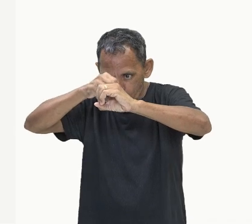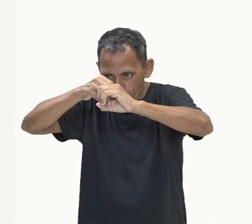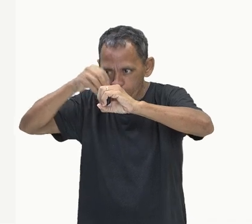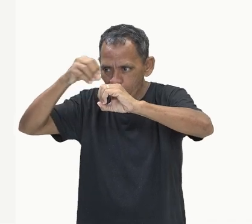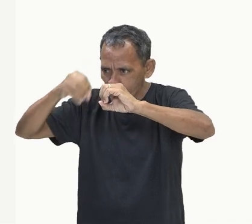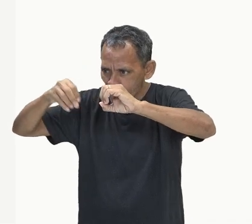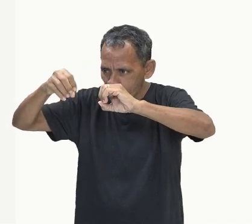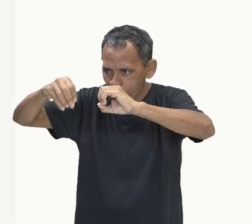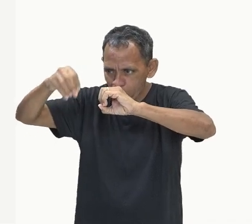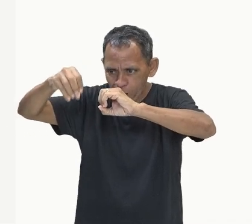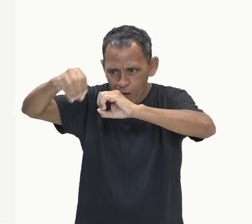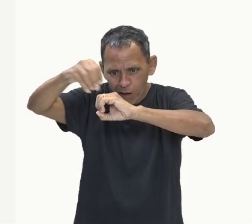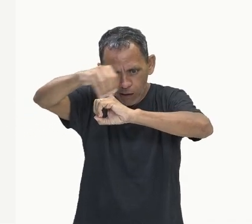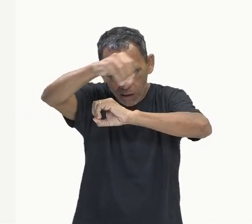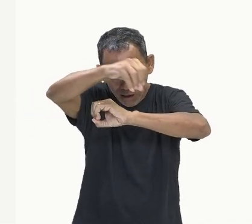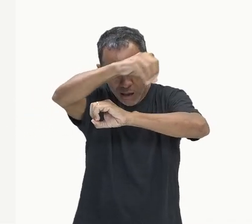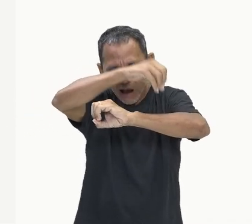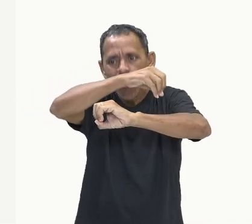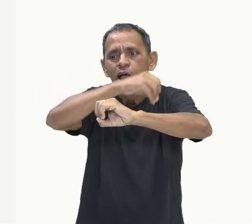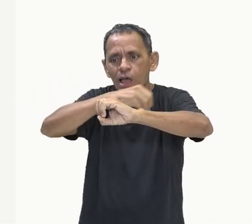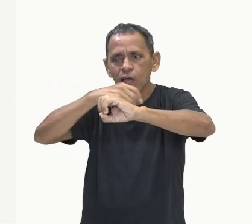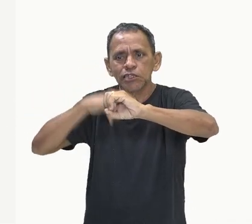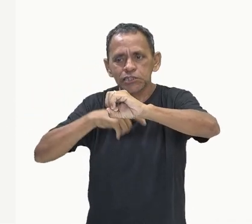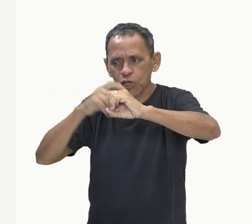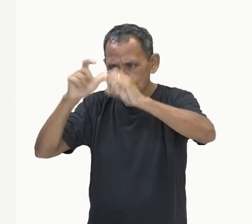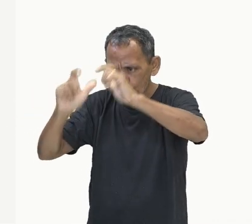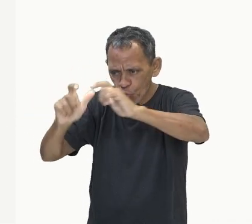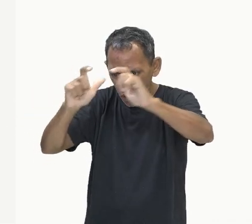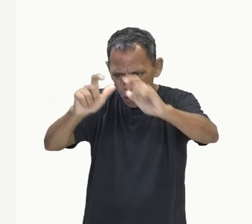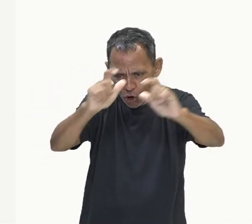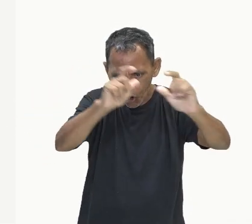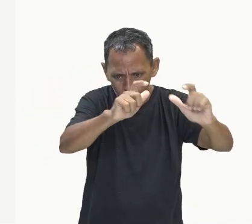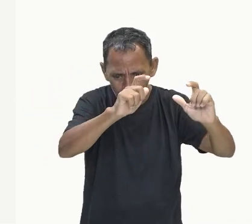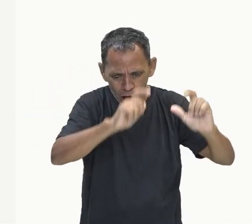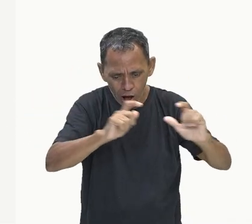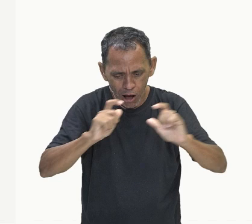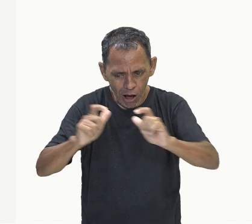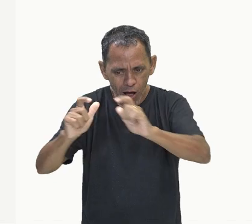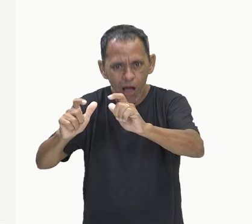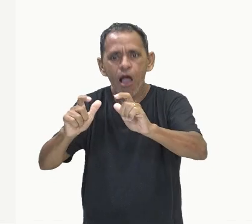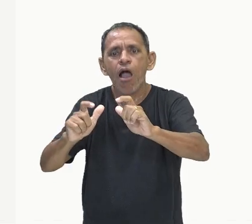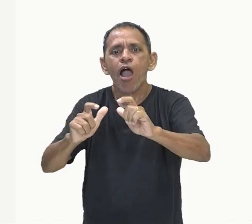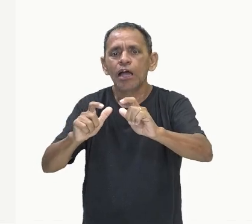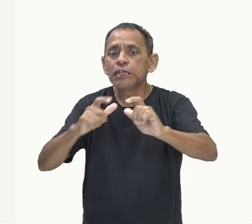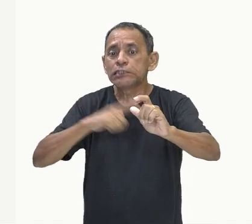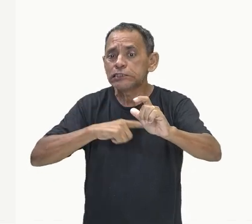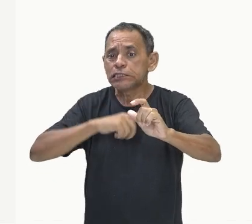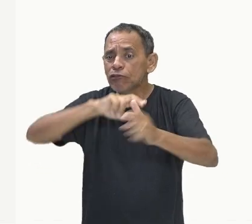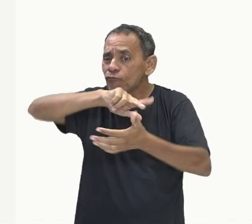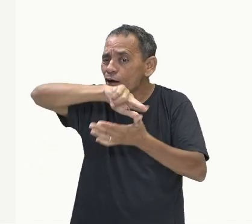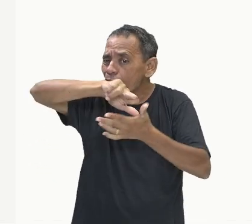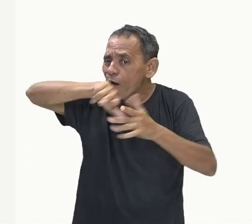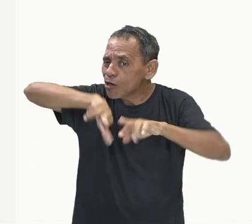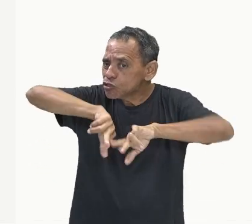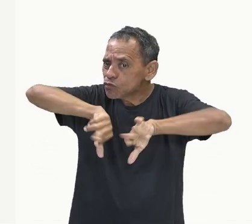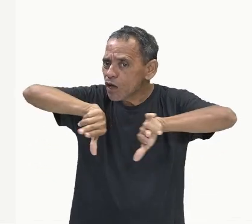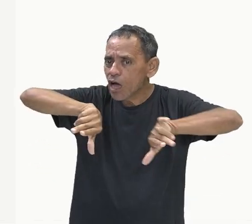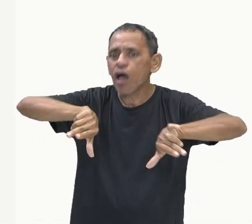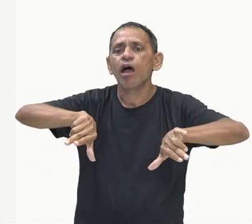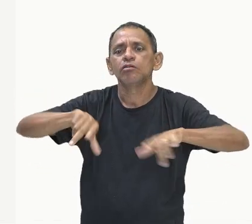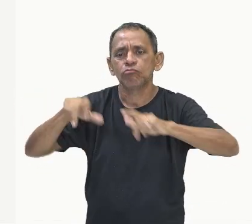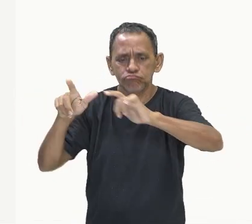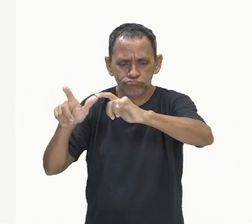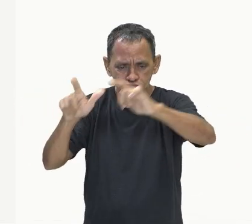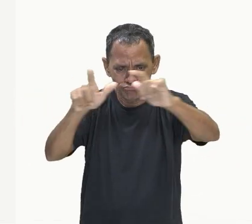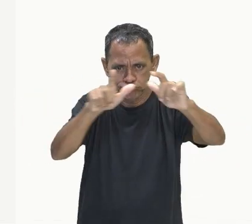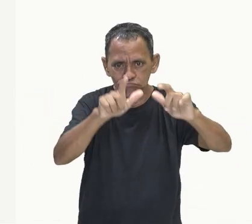posições diferentes, né? Aqui, quando ele está se movimentando ao redor do Sol. E nessas posições